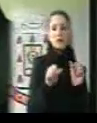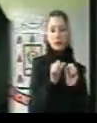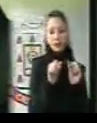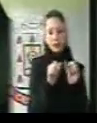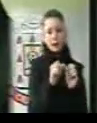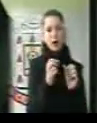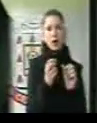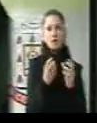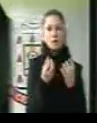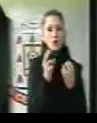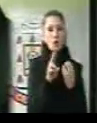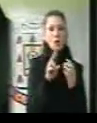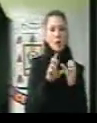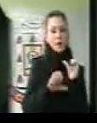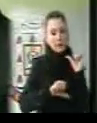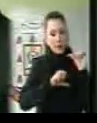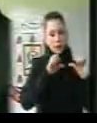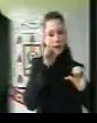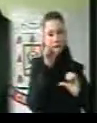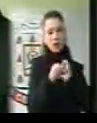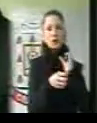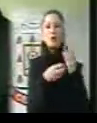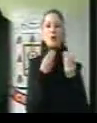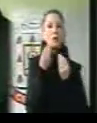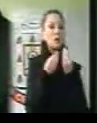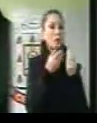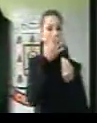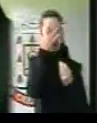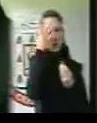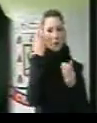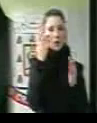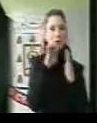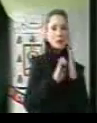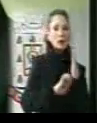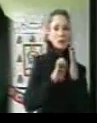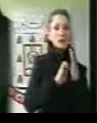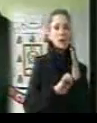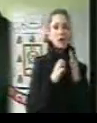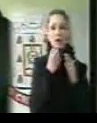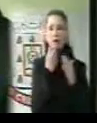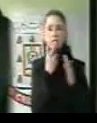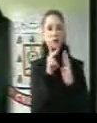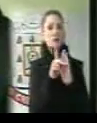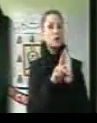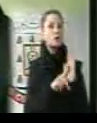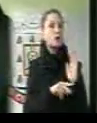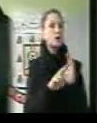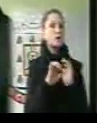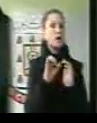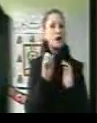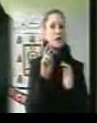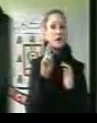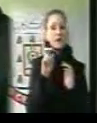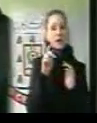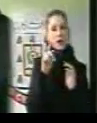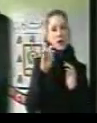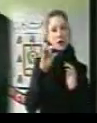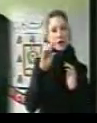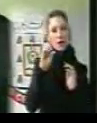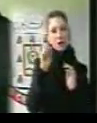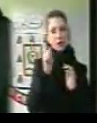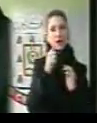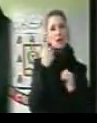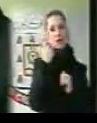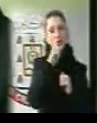alterado, como essas pessoas e esses empresários serão beneficiados nesse projeto da Via Rápida. E também, mais